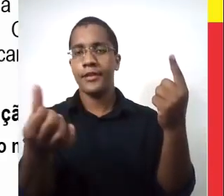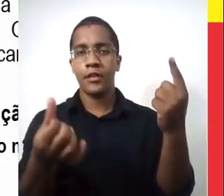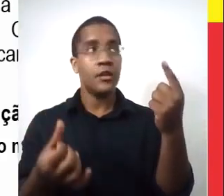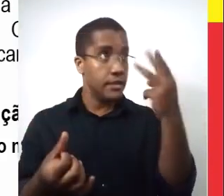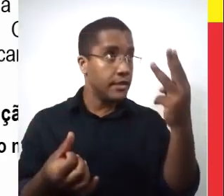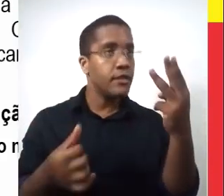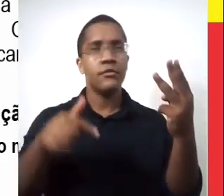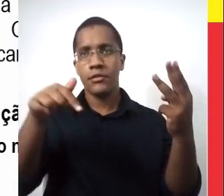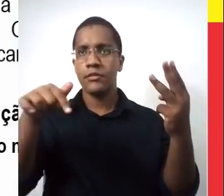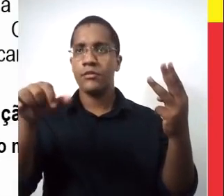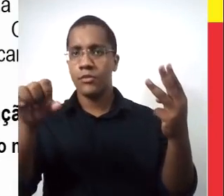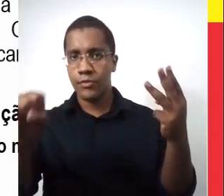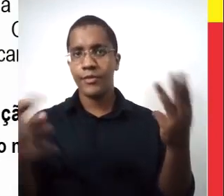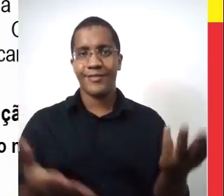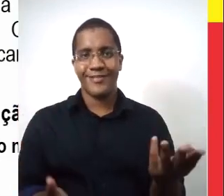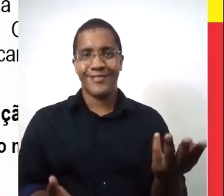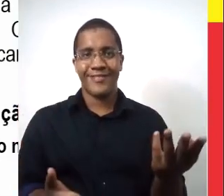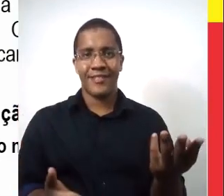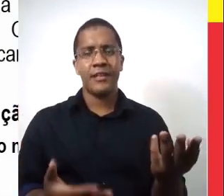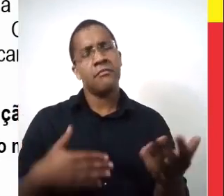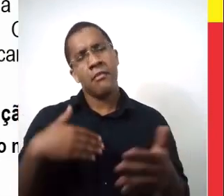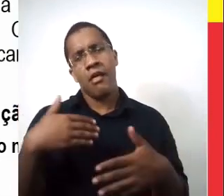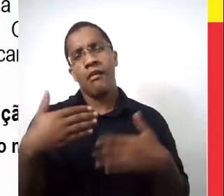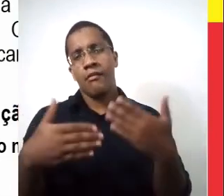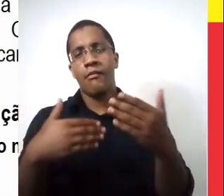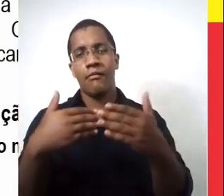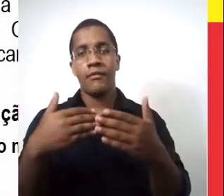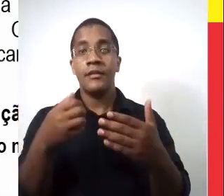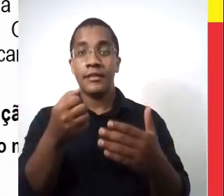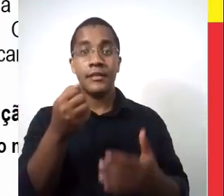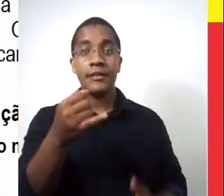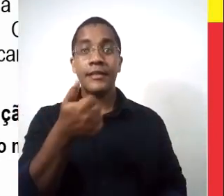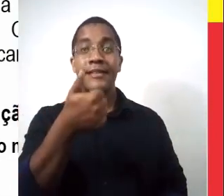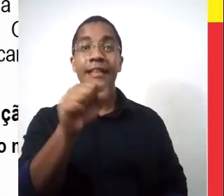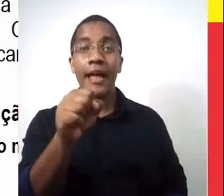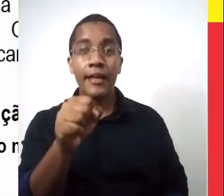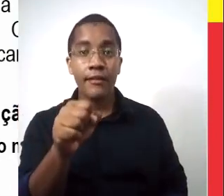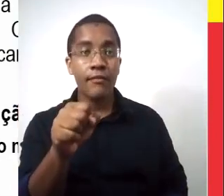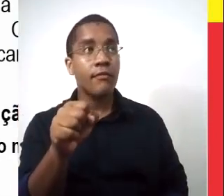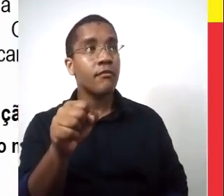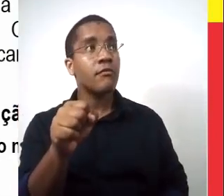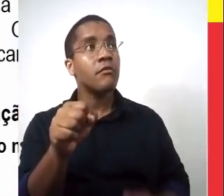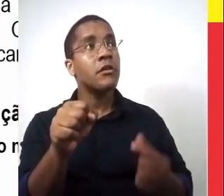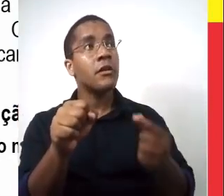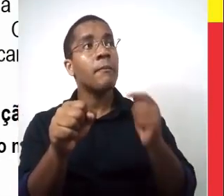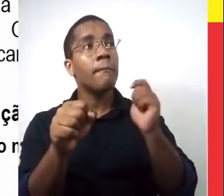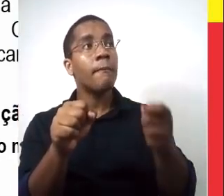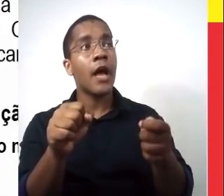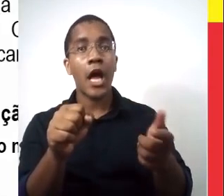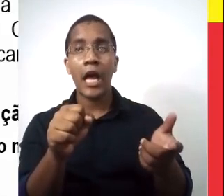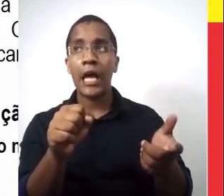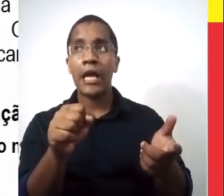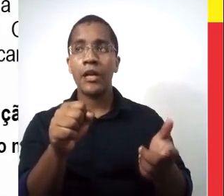levar 3, vou pagar 78. E assim sucessivamente. Se eu levar 10 quilos, eu vou pagar